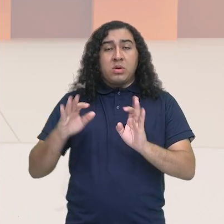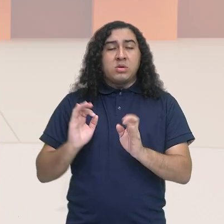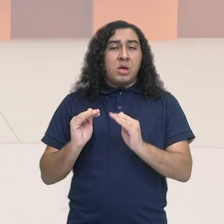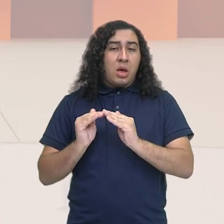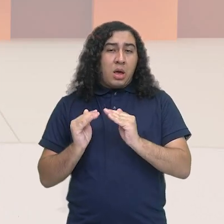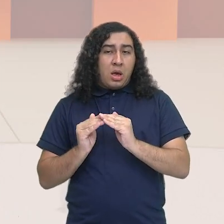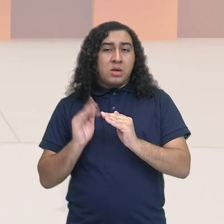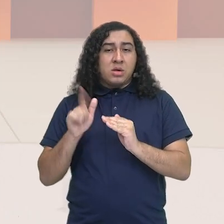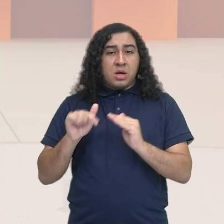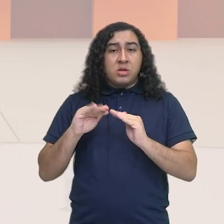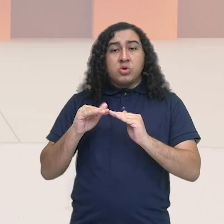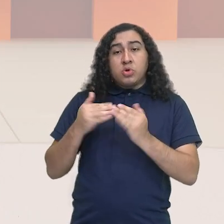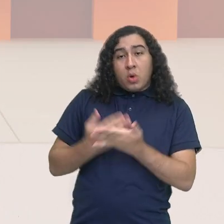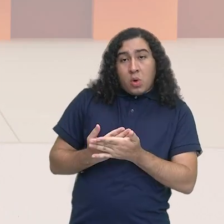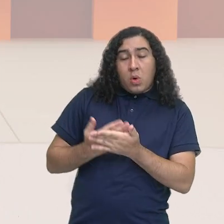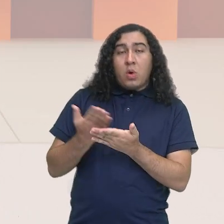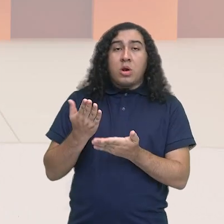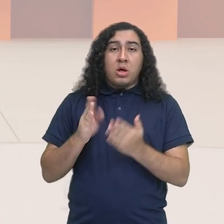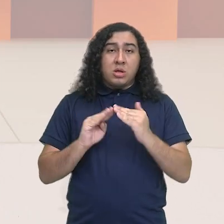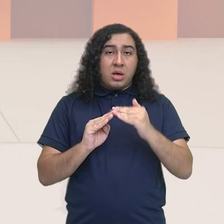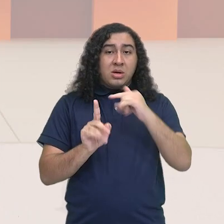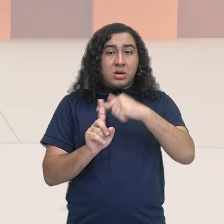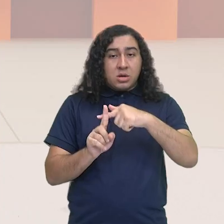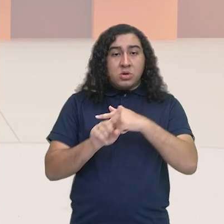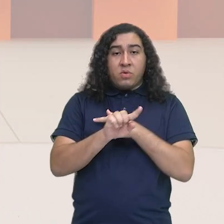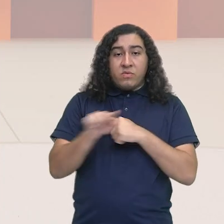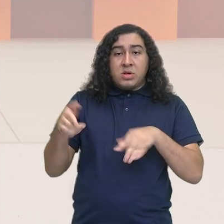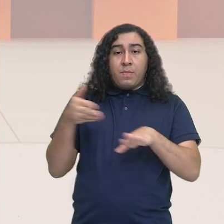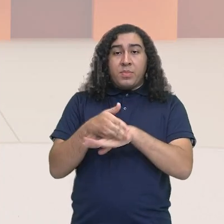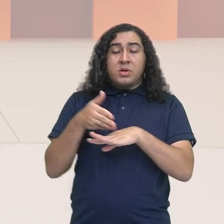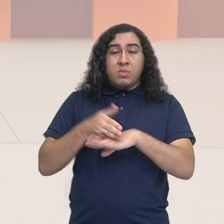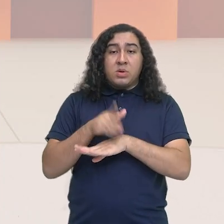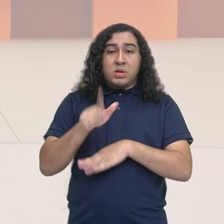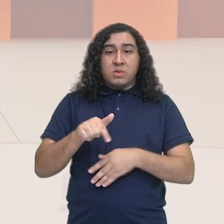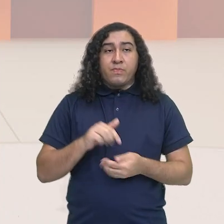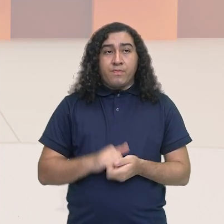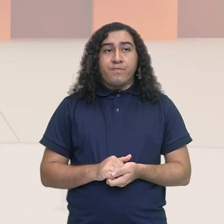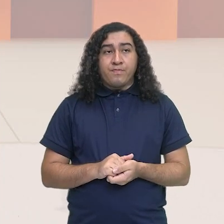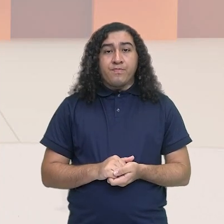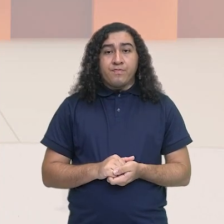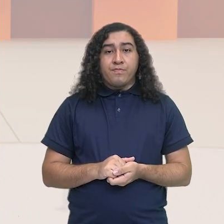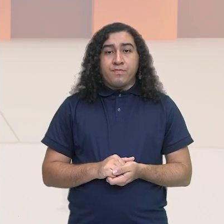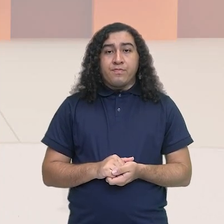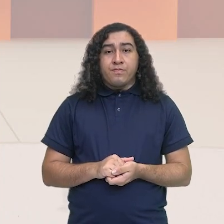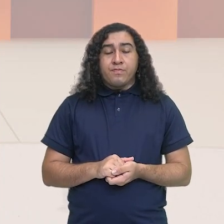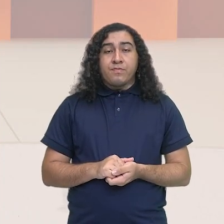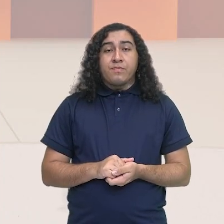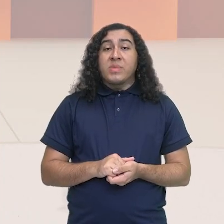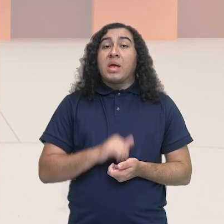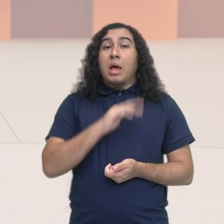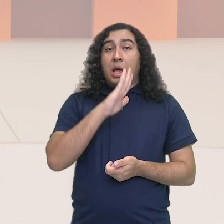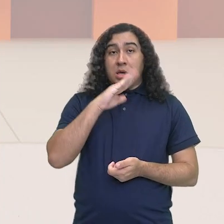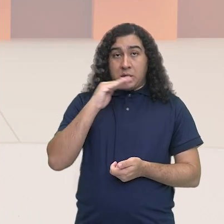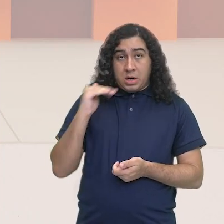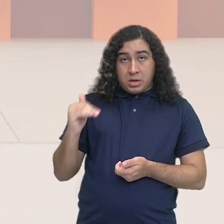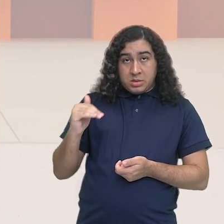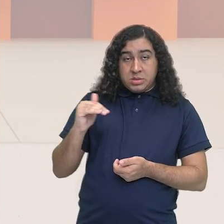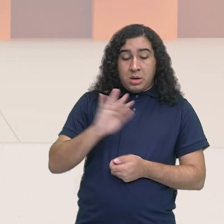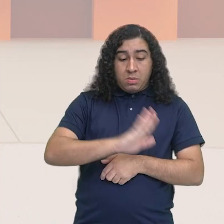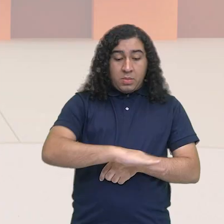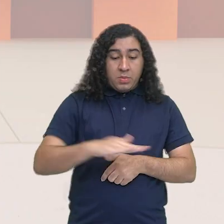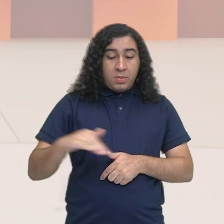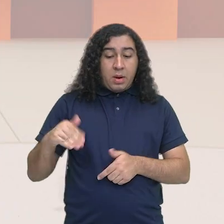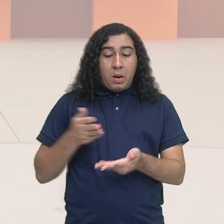já na escola, na igreja, né, então você vai participar dessas questões. Então, a criança, ela é introduzida